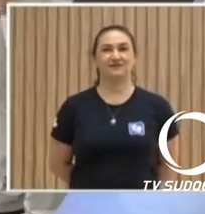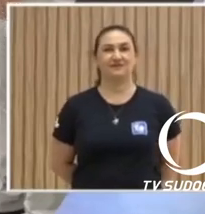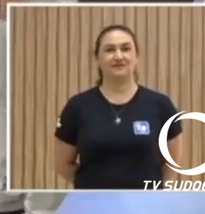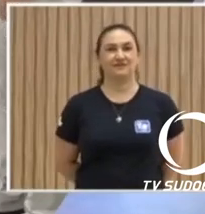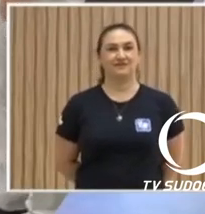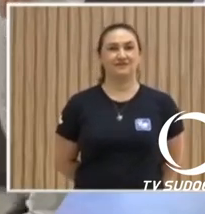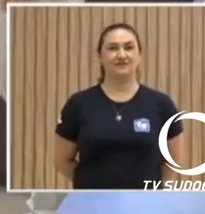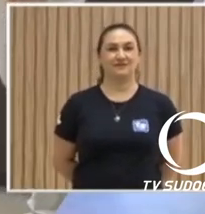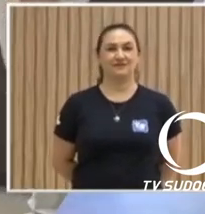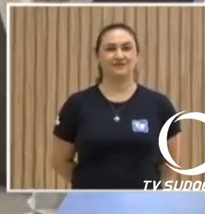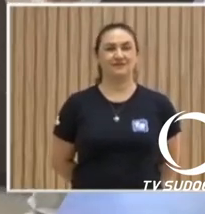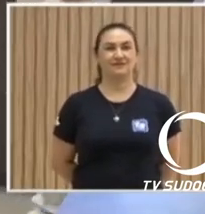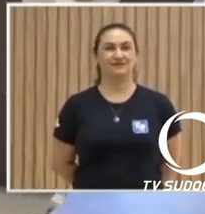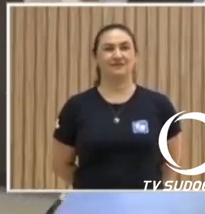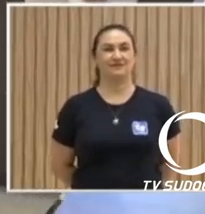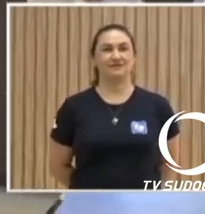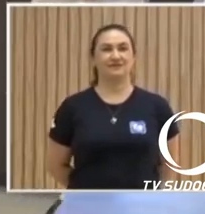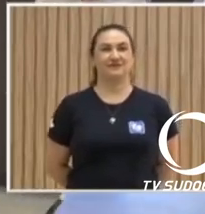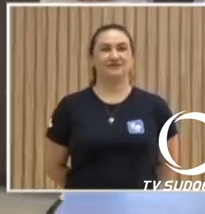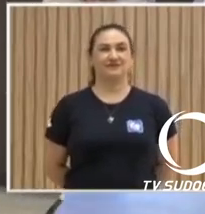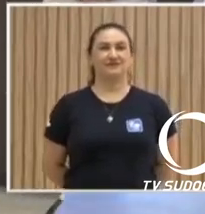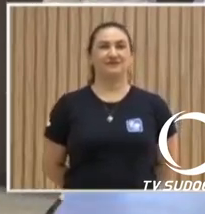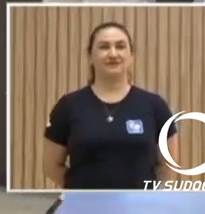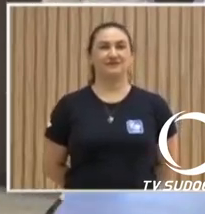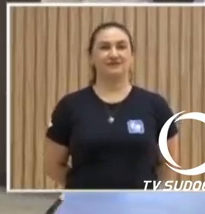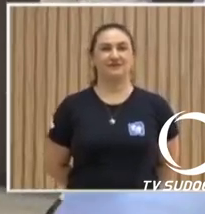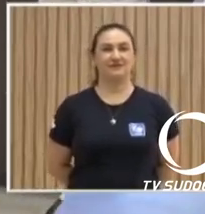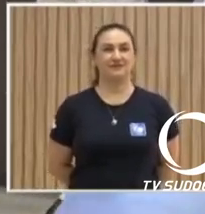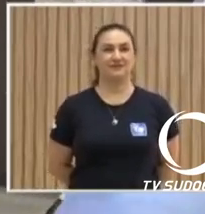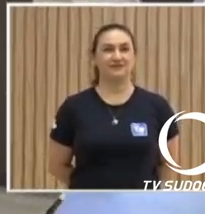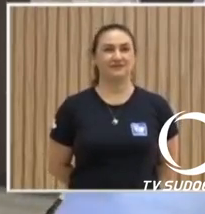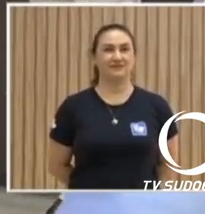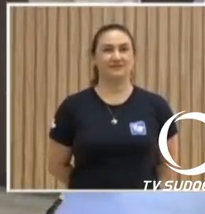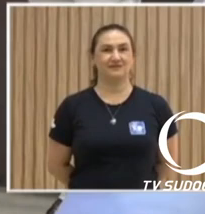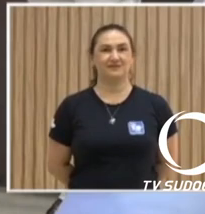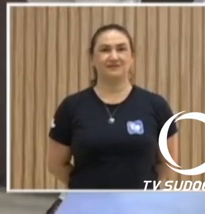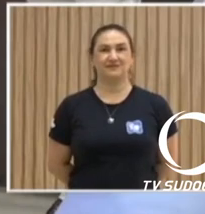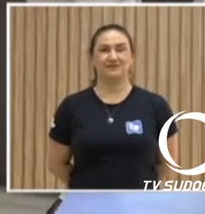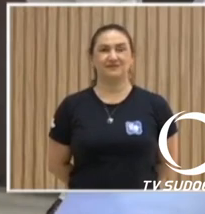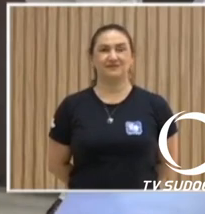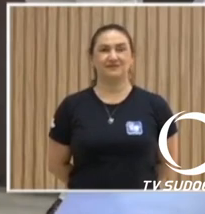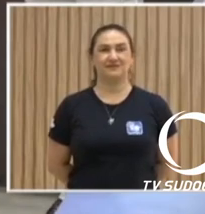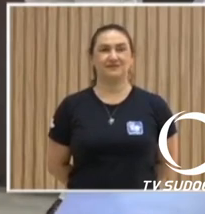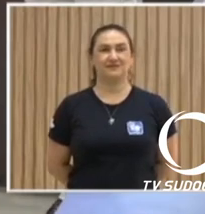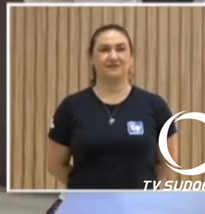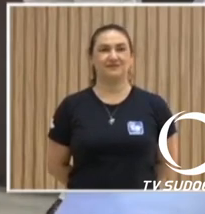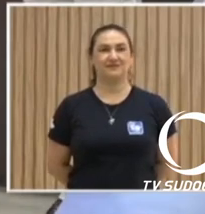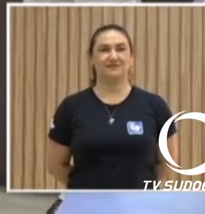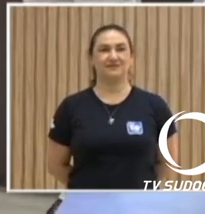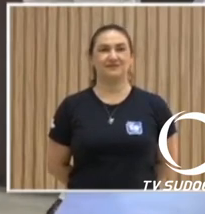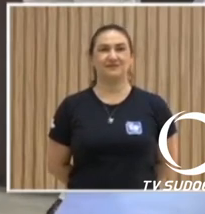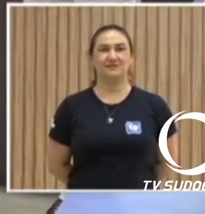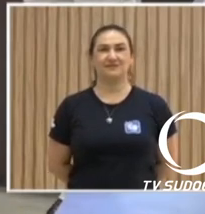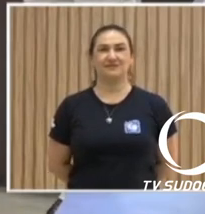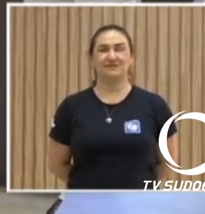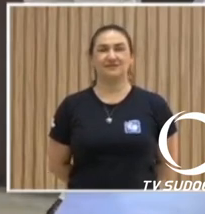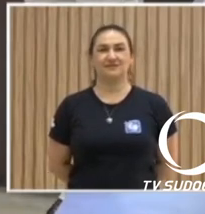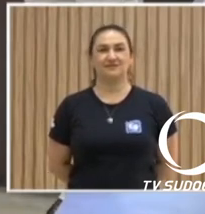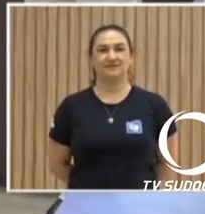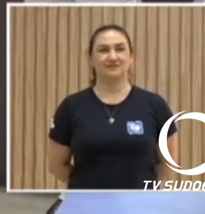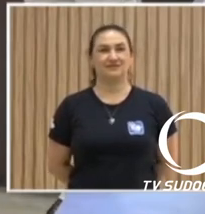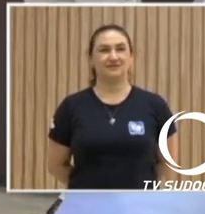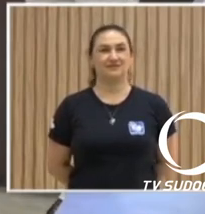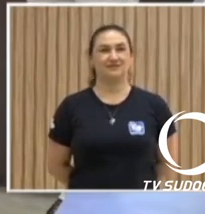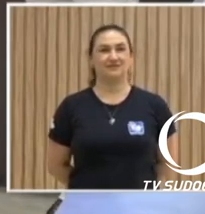Frei Neuri Heinrich, diretor da Rede Sirinalta de Comunicação, acompanhou os profissionais Edson Neiser, Thiago Tessaro e Fabiano Marangon no recebimento